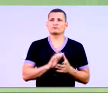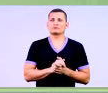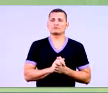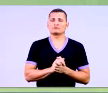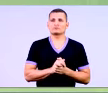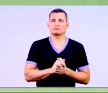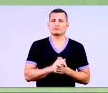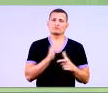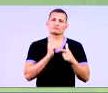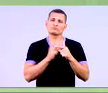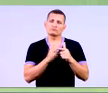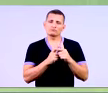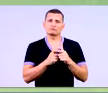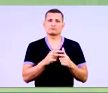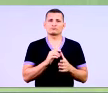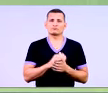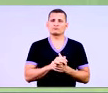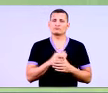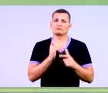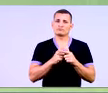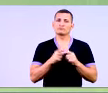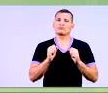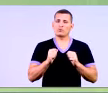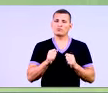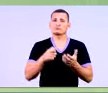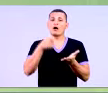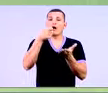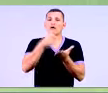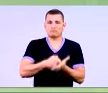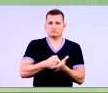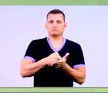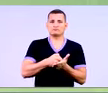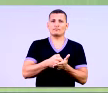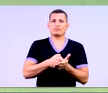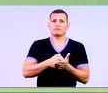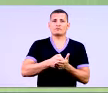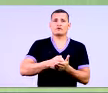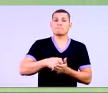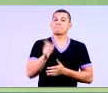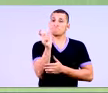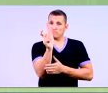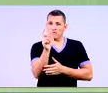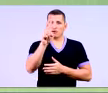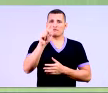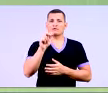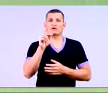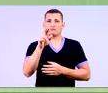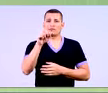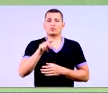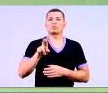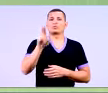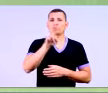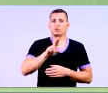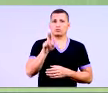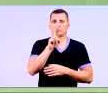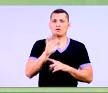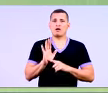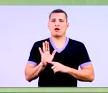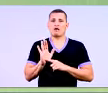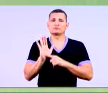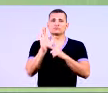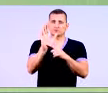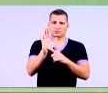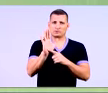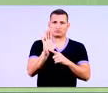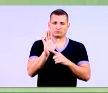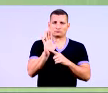fala isso a gente pode afirmar a partir daí que as variáveis são utilizadas para representar valores